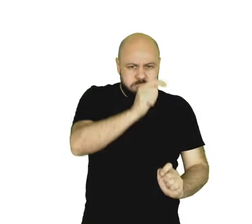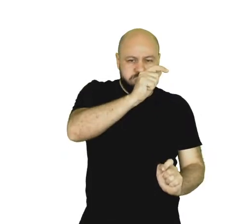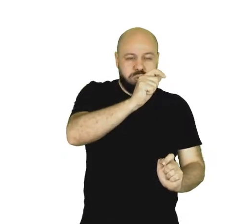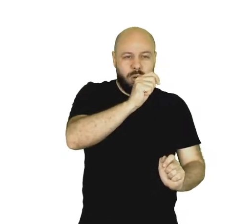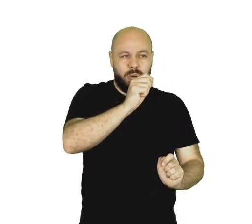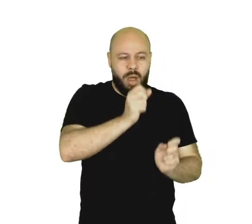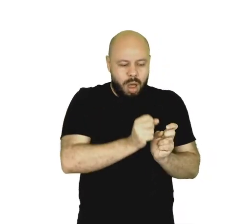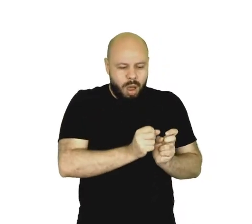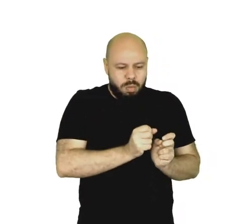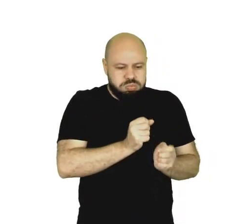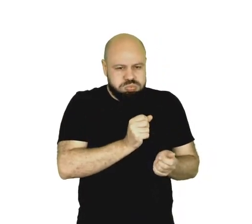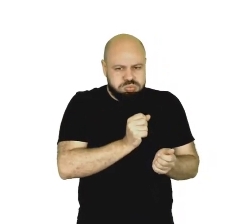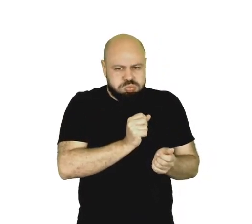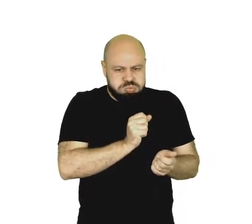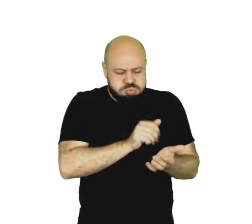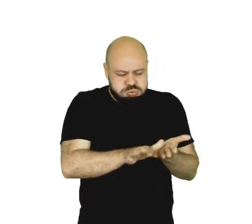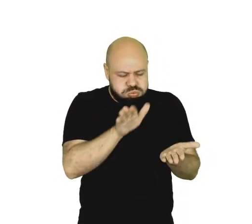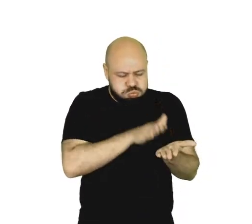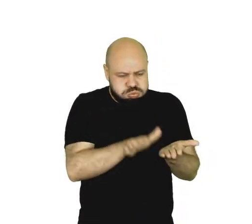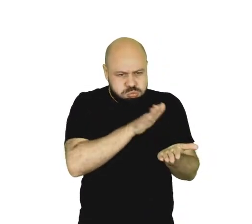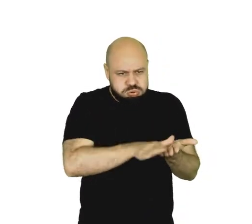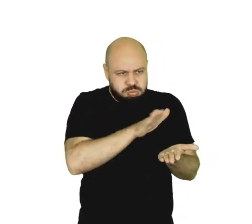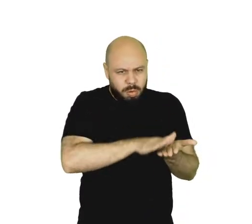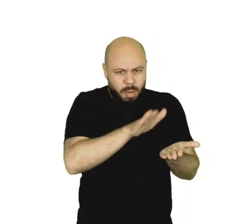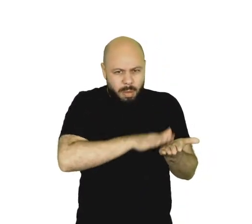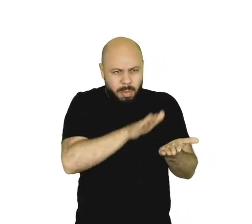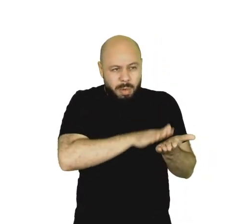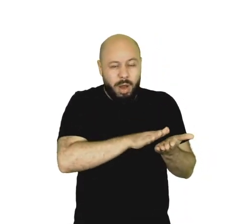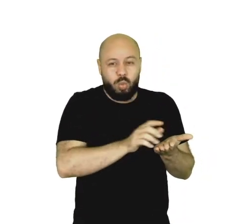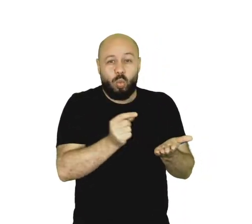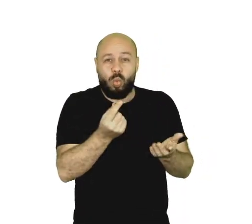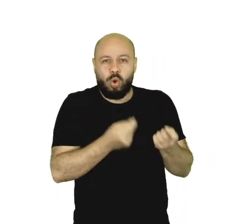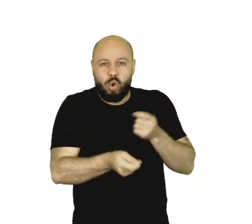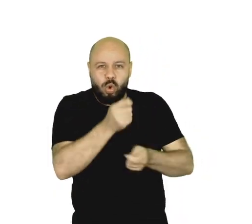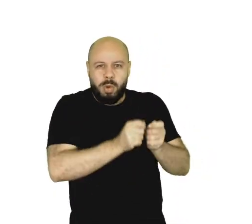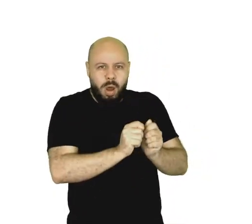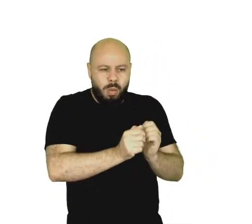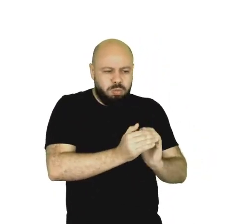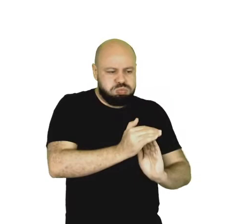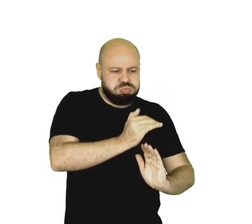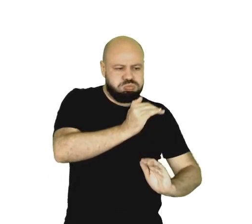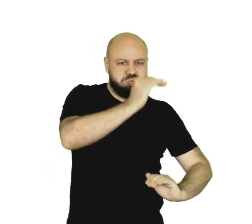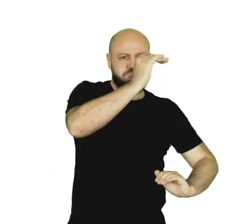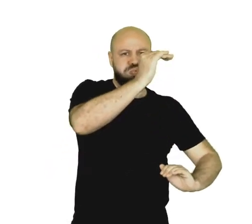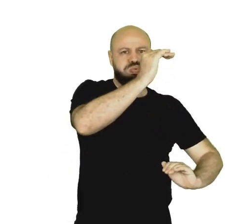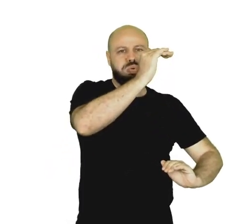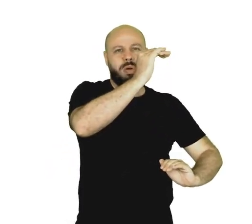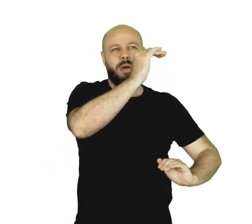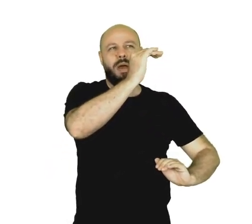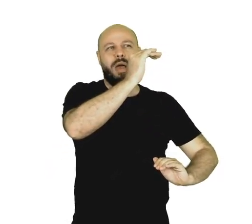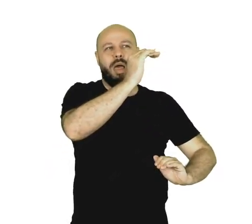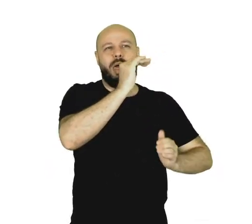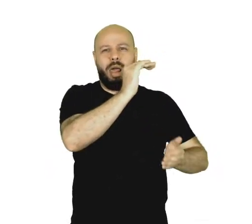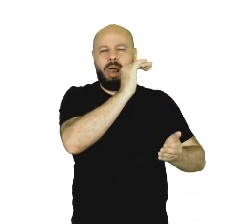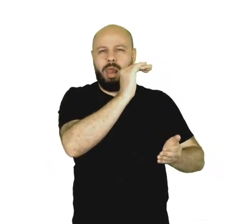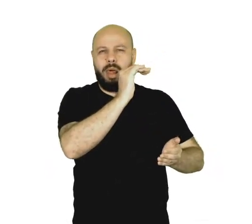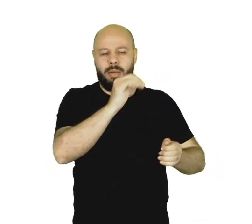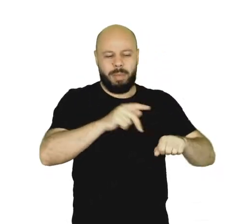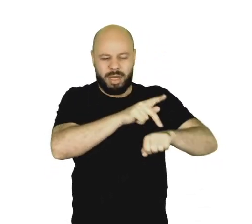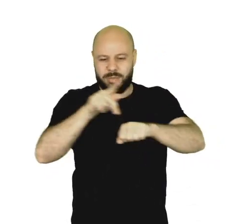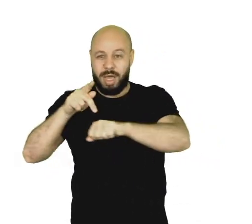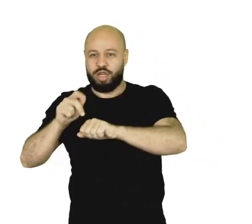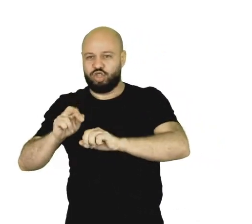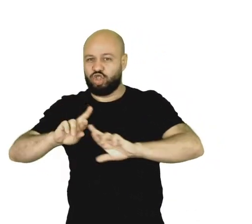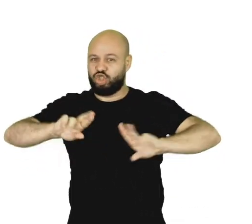e quanto de economia gerou naquele país, o quanto foi gerado de economia naquele determinado